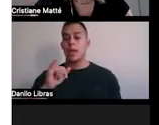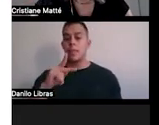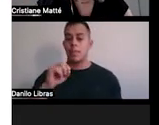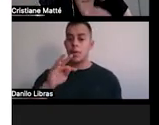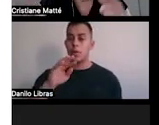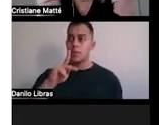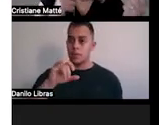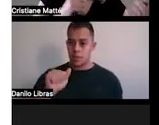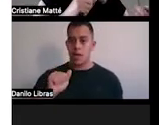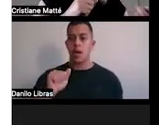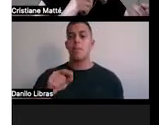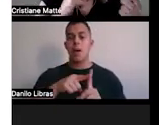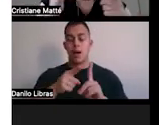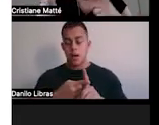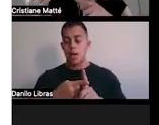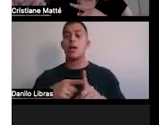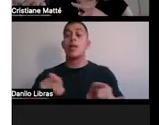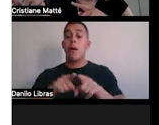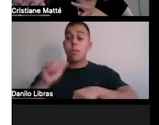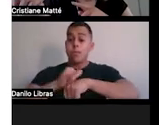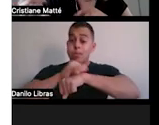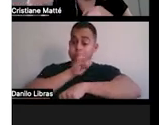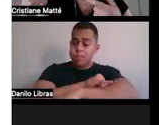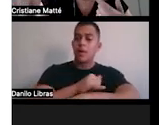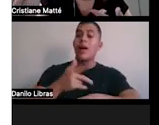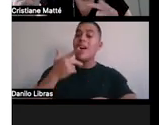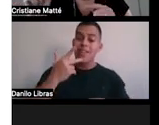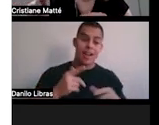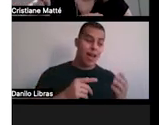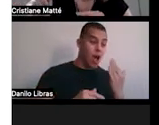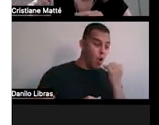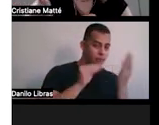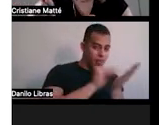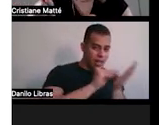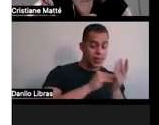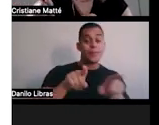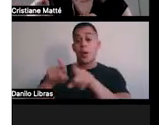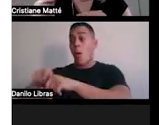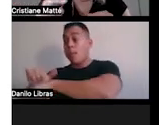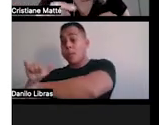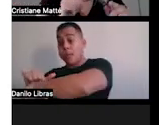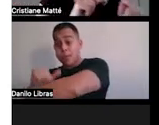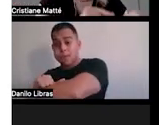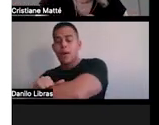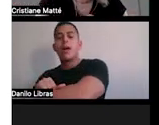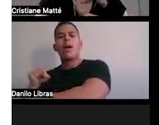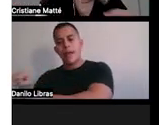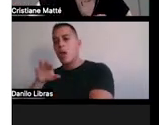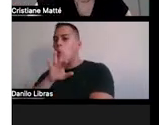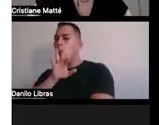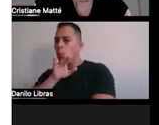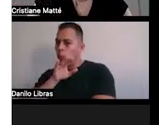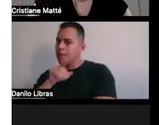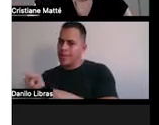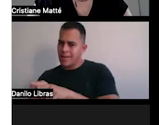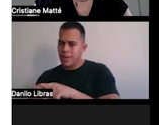materna. Então, vocês vejam, está falando de malnutrição e está falando de obesidade, que na verdade também é um tipo de má nutrição, mas não é desnutrição,